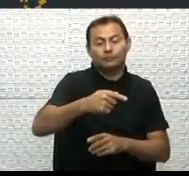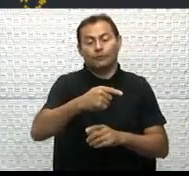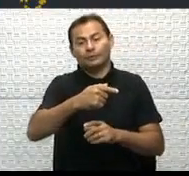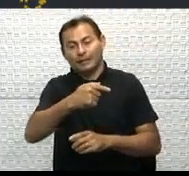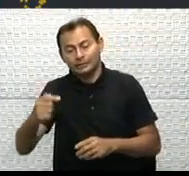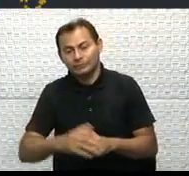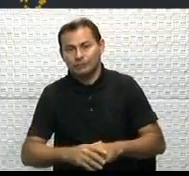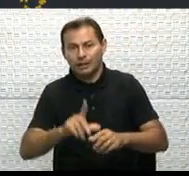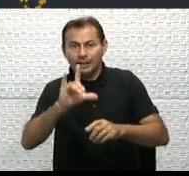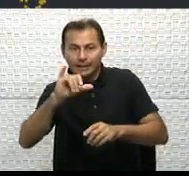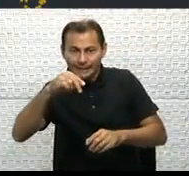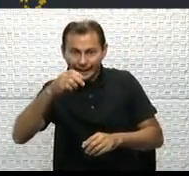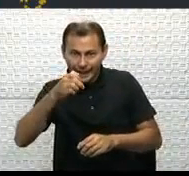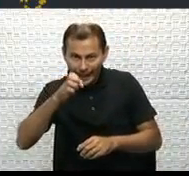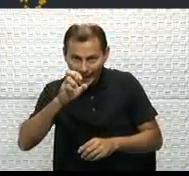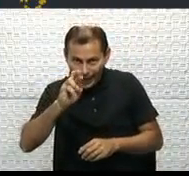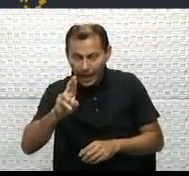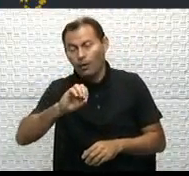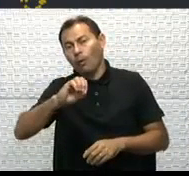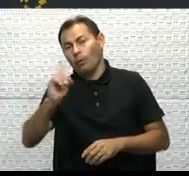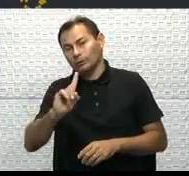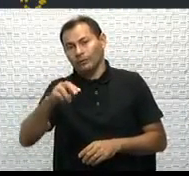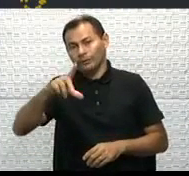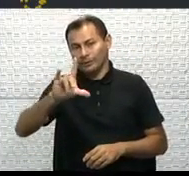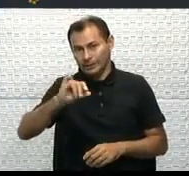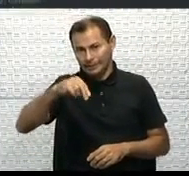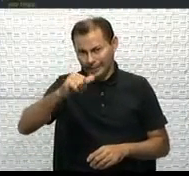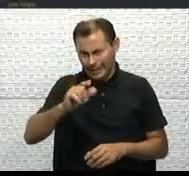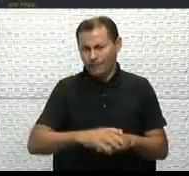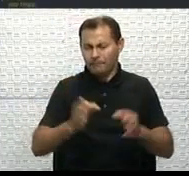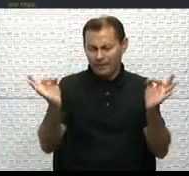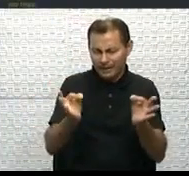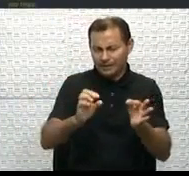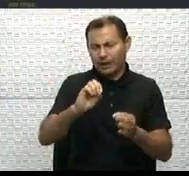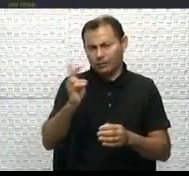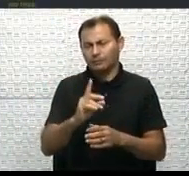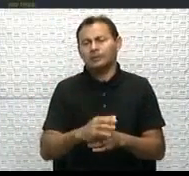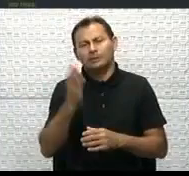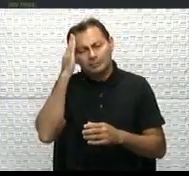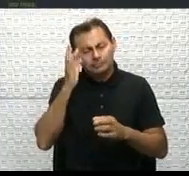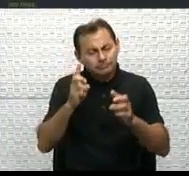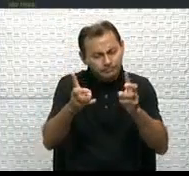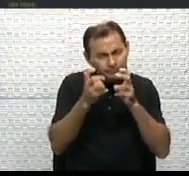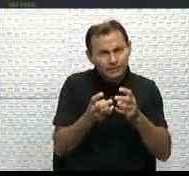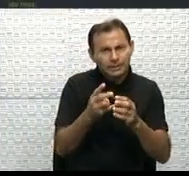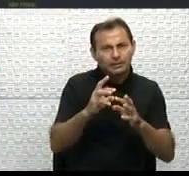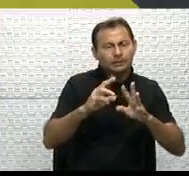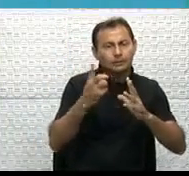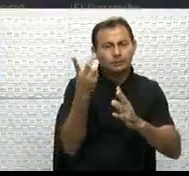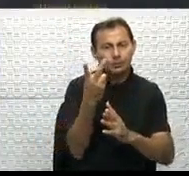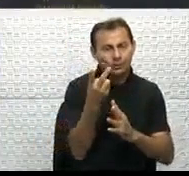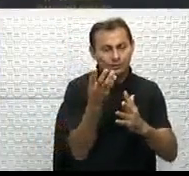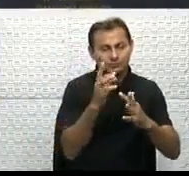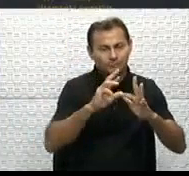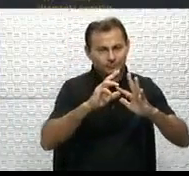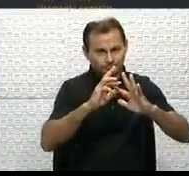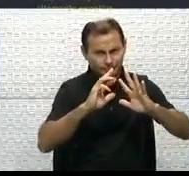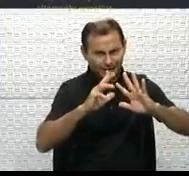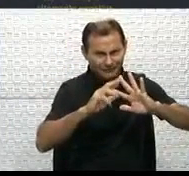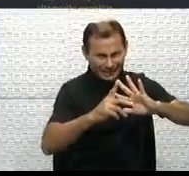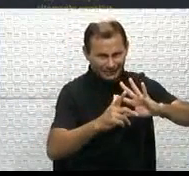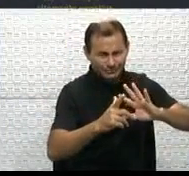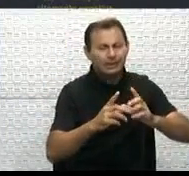não linear, perfeita ou não. Já sabe testar a significância da correlação entre duas variáveis. E